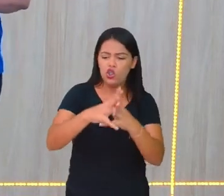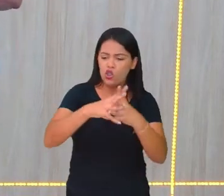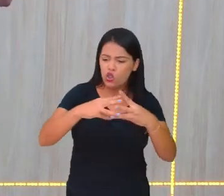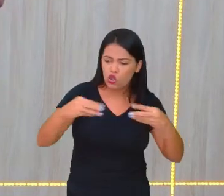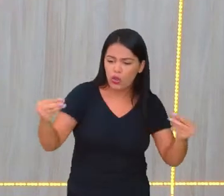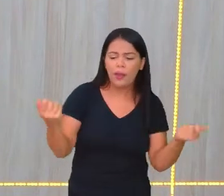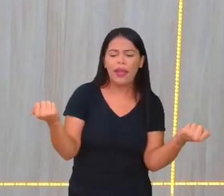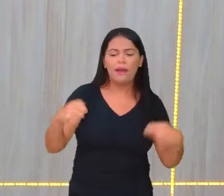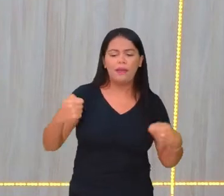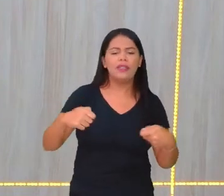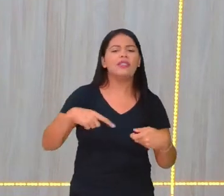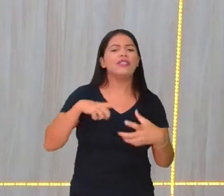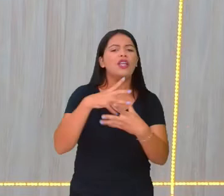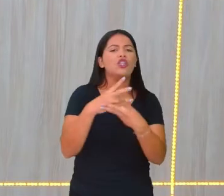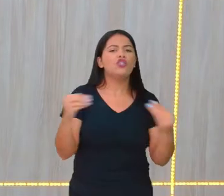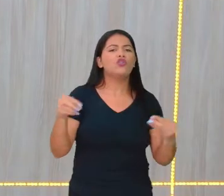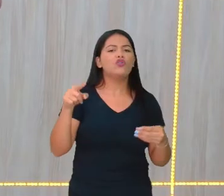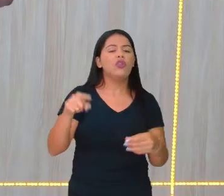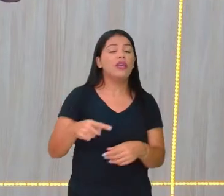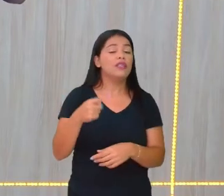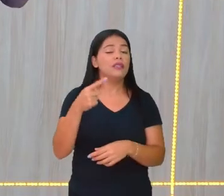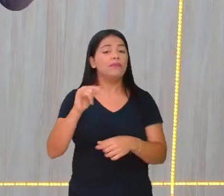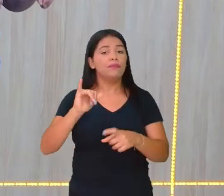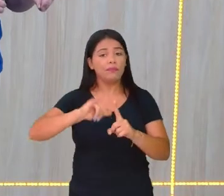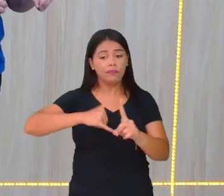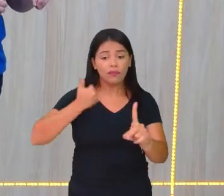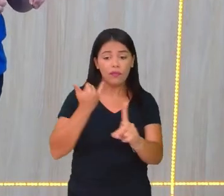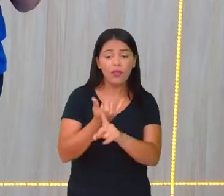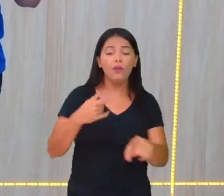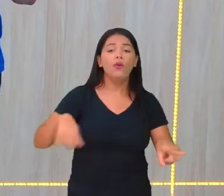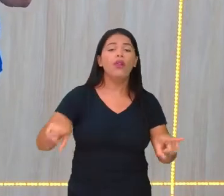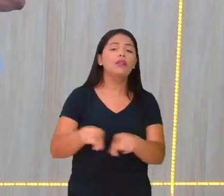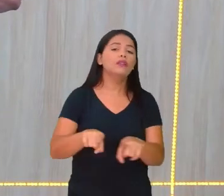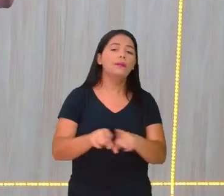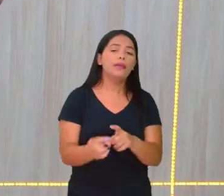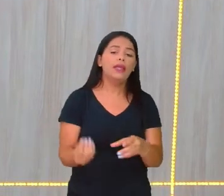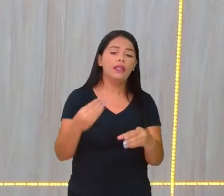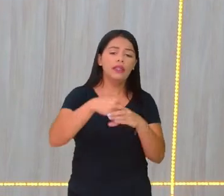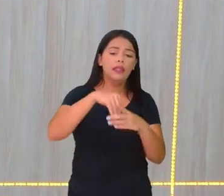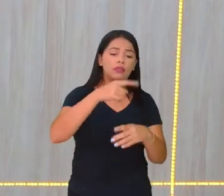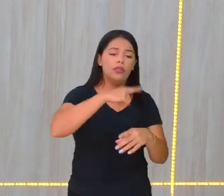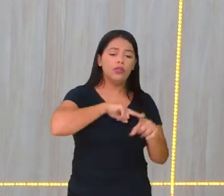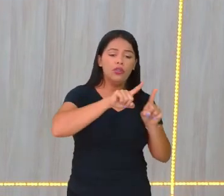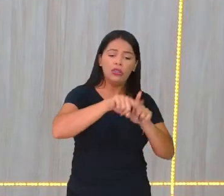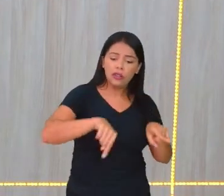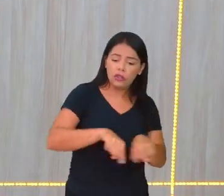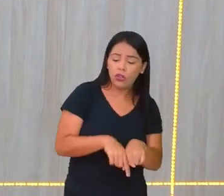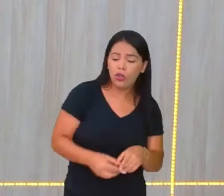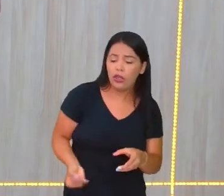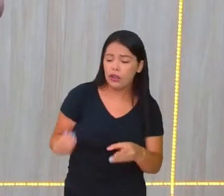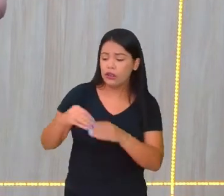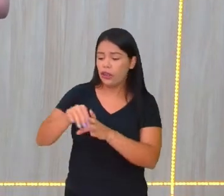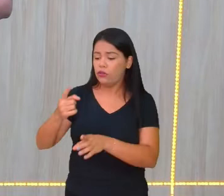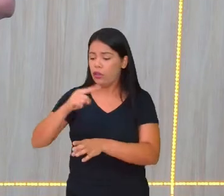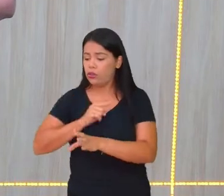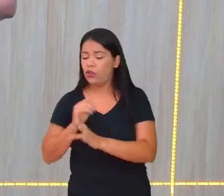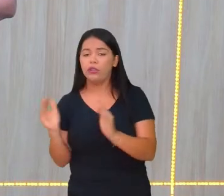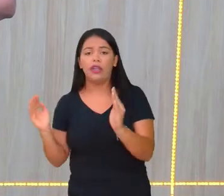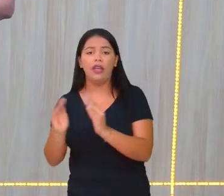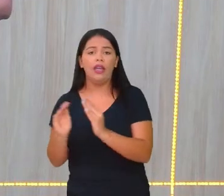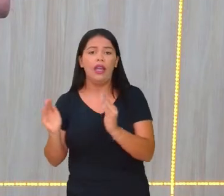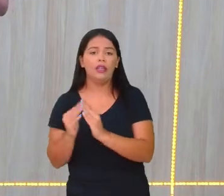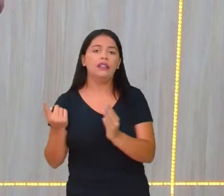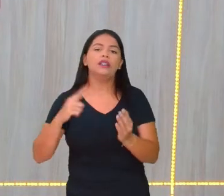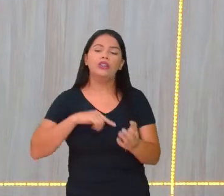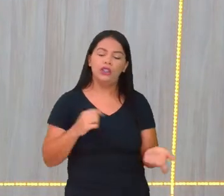Ideias, bullying dentro da nossa escola, dentro da nossa casa. Se alguém está fazendo, não é? Tendo atitudes